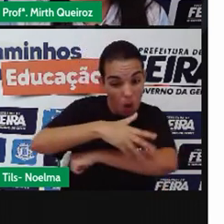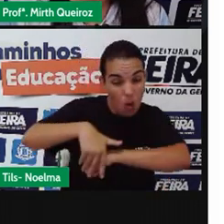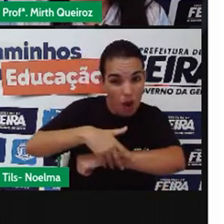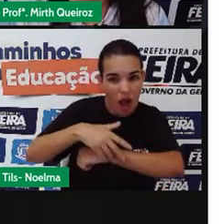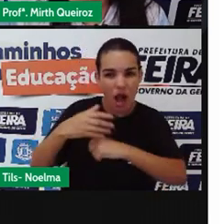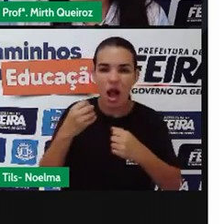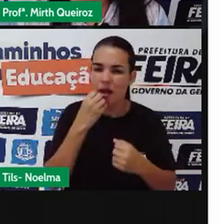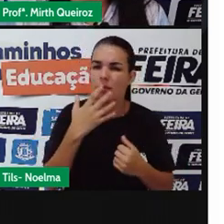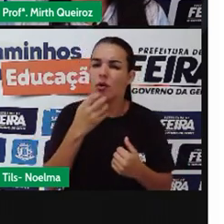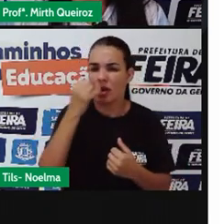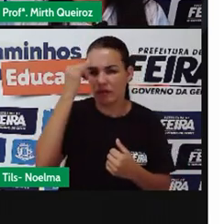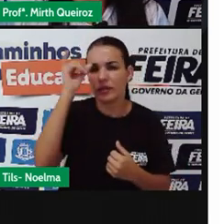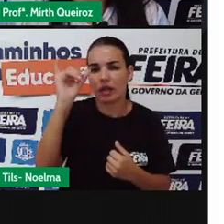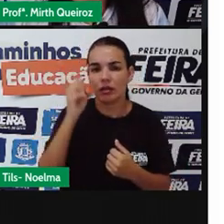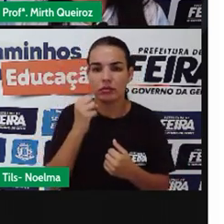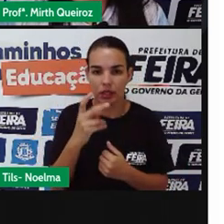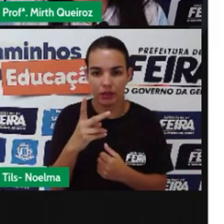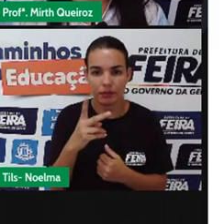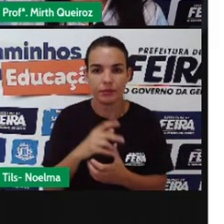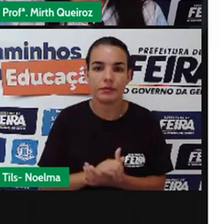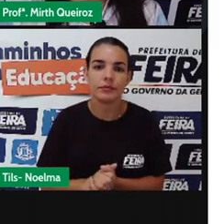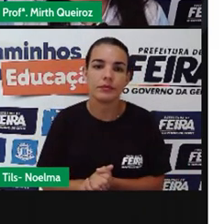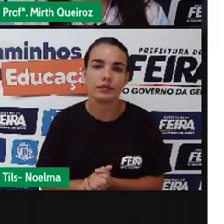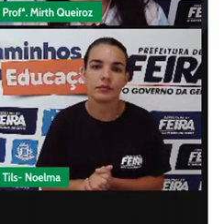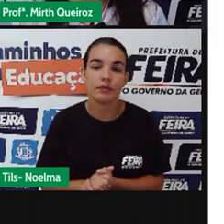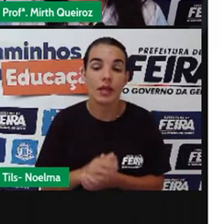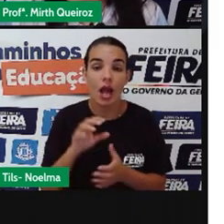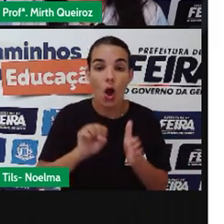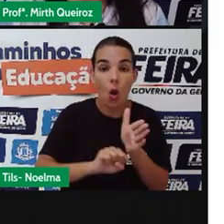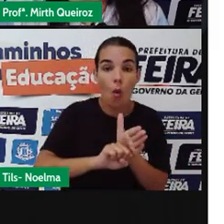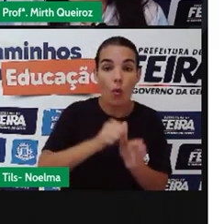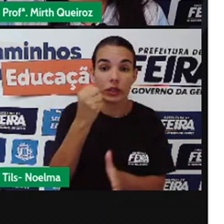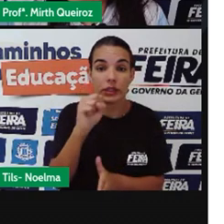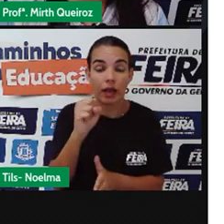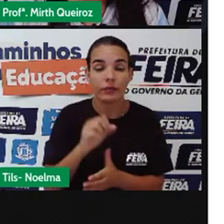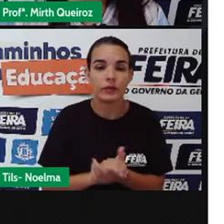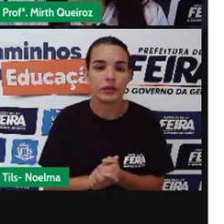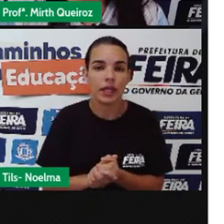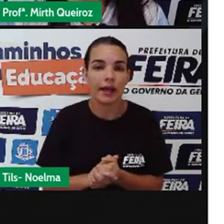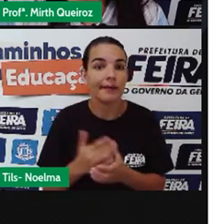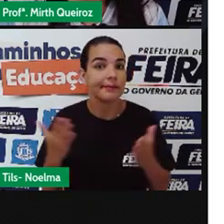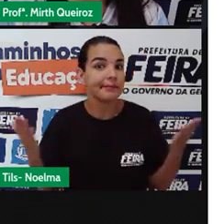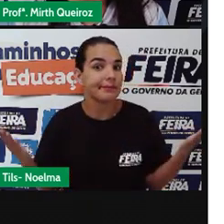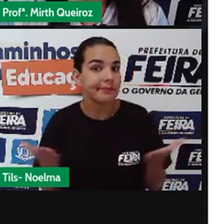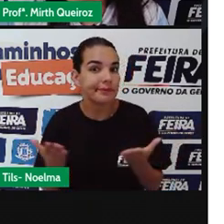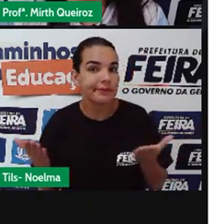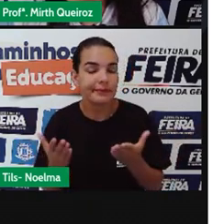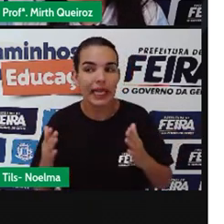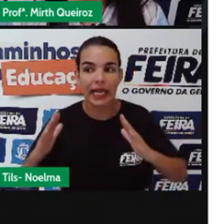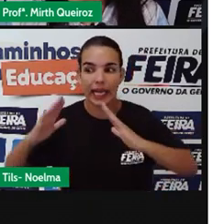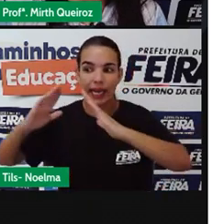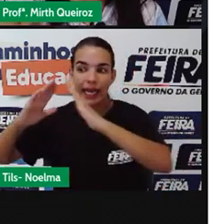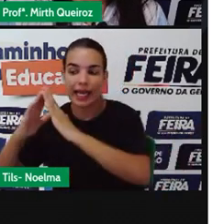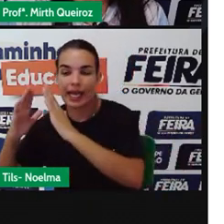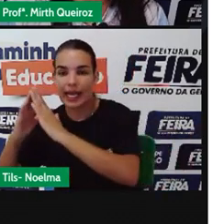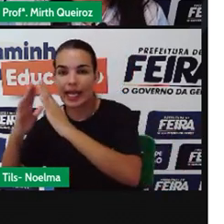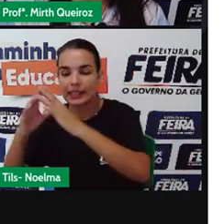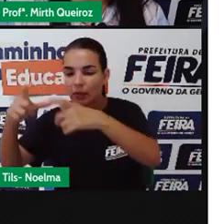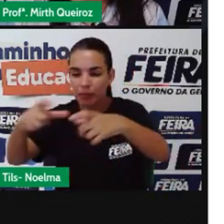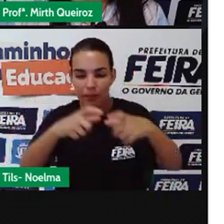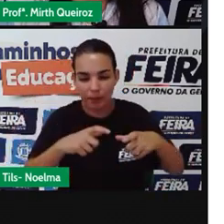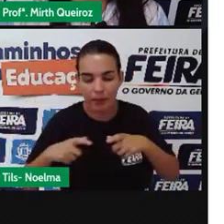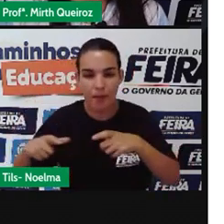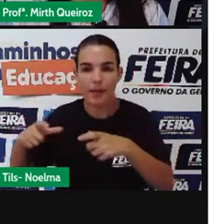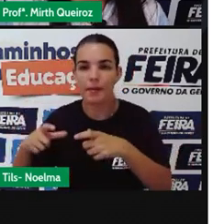bons irritado tá E mantenha seus amigos ruim também extremamente importante assim como